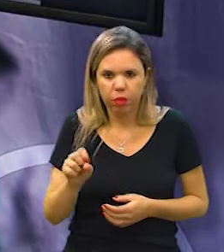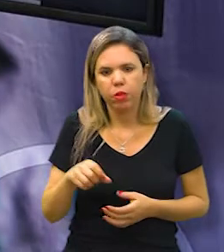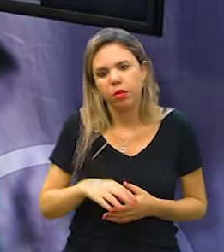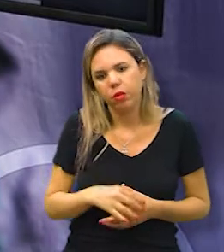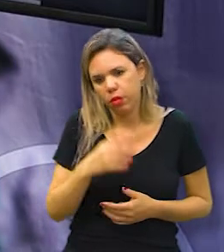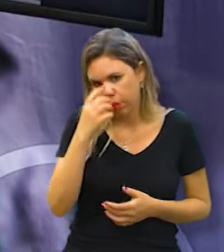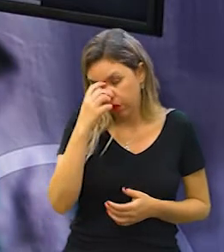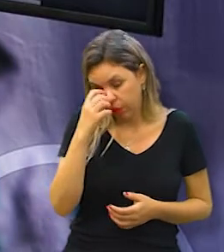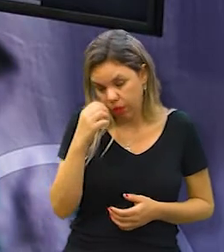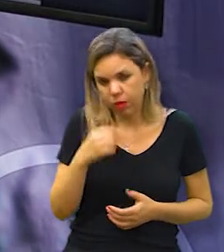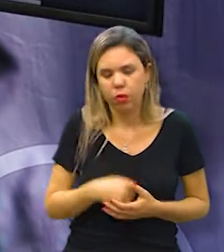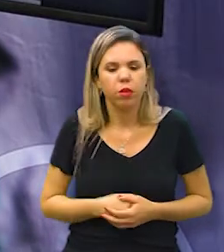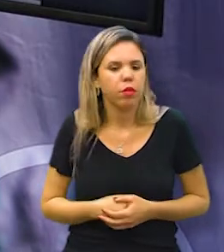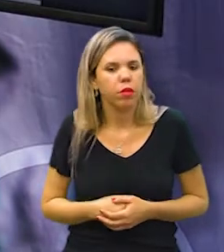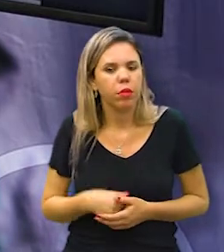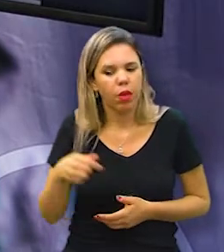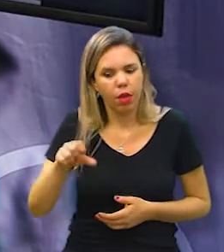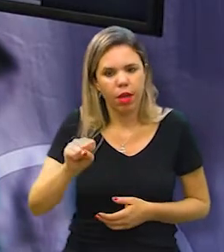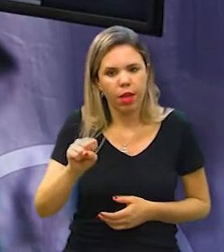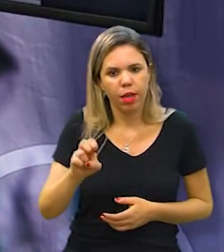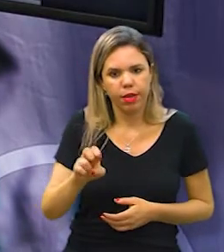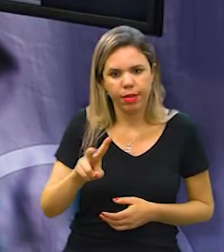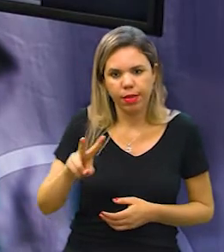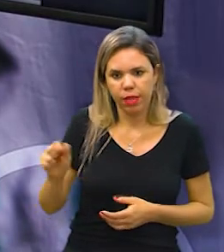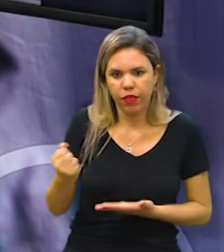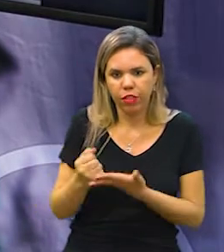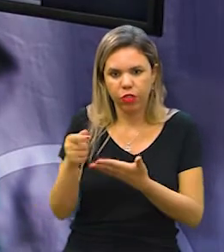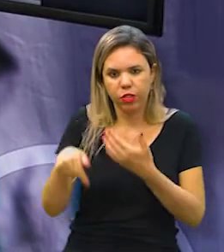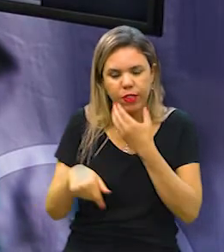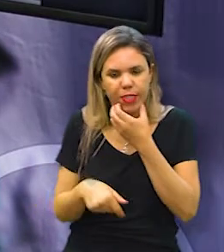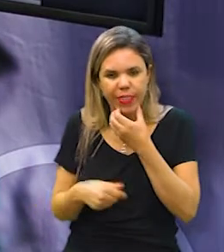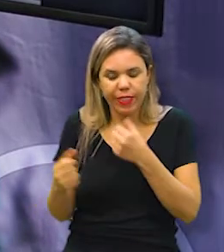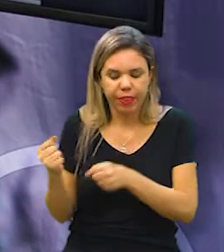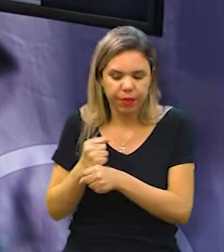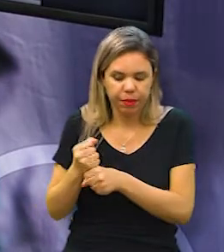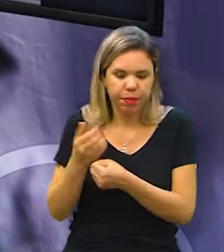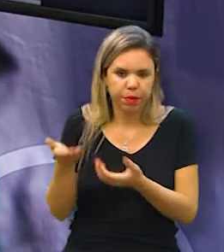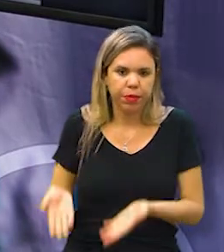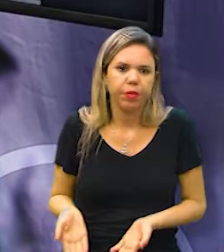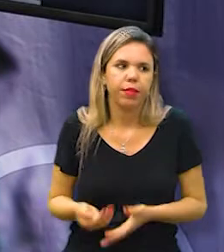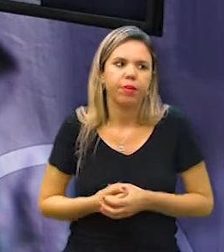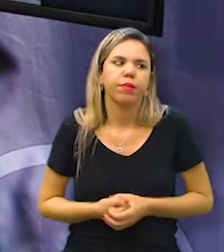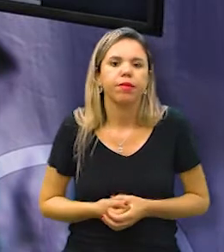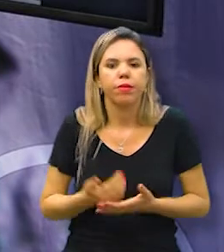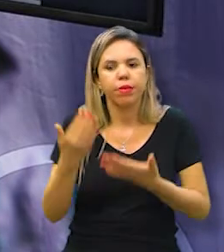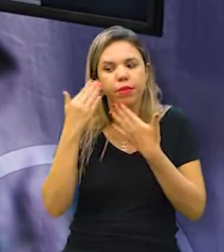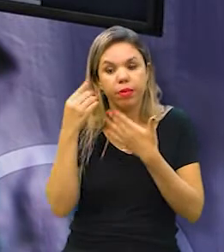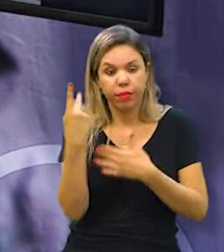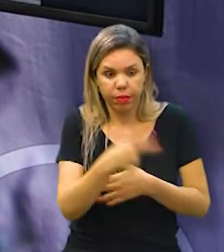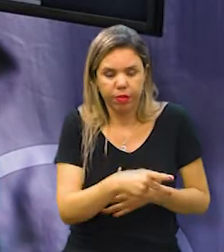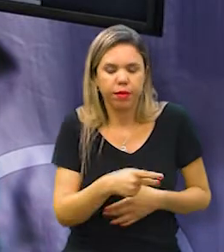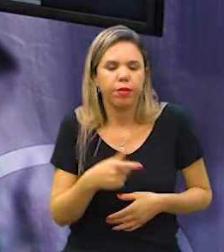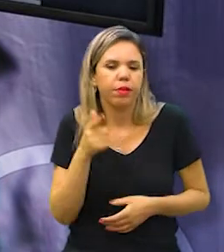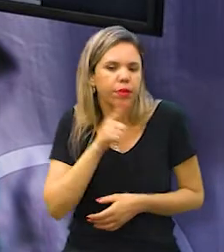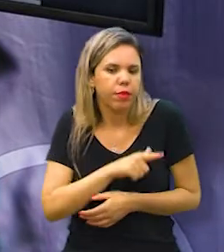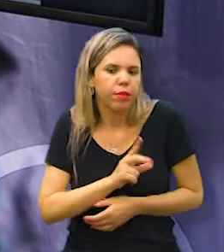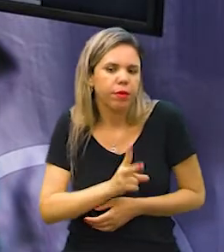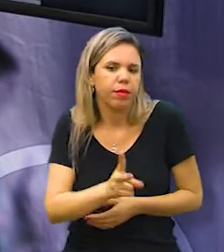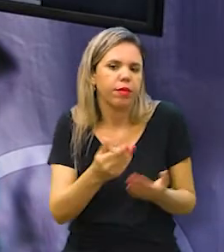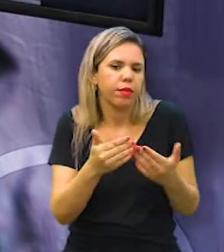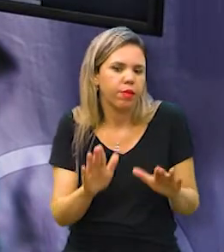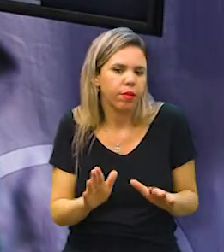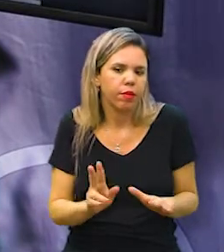A Ceva é uma empresa que nos ajuda há anos. É graças a ela que nós